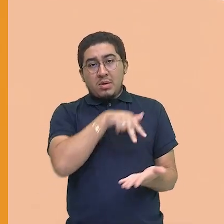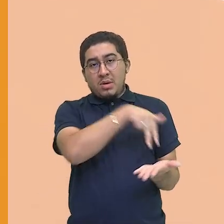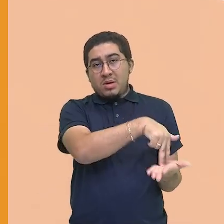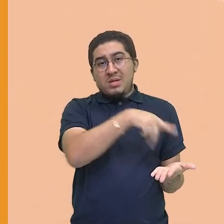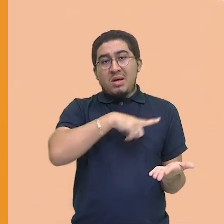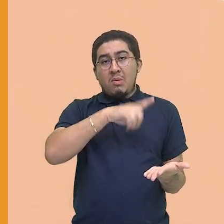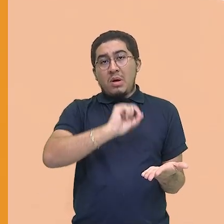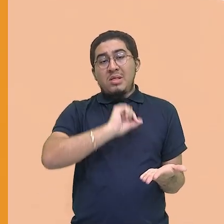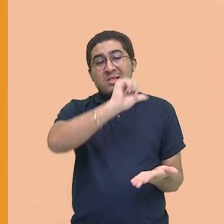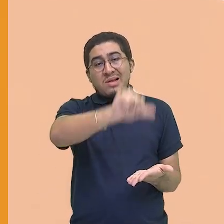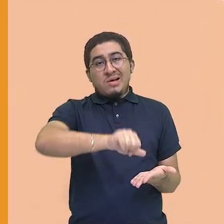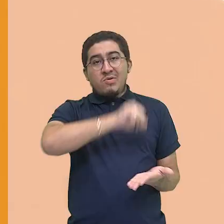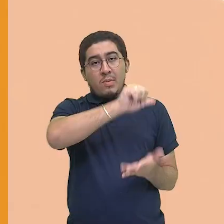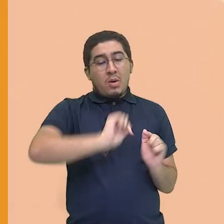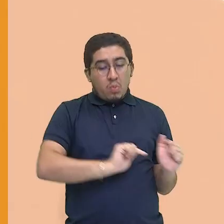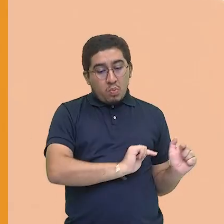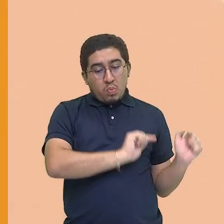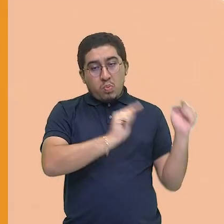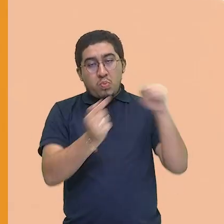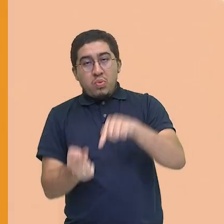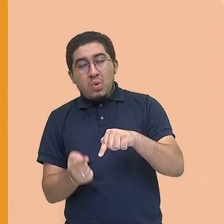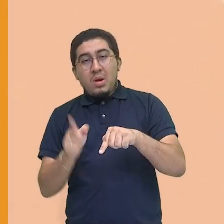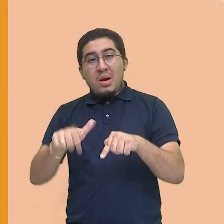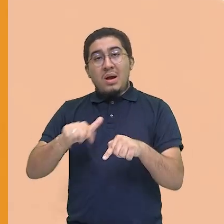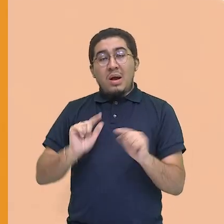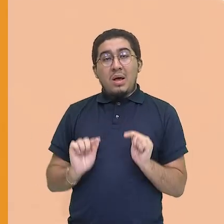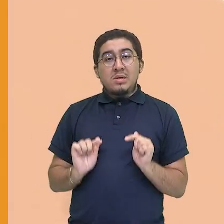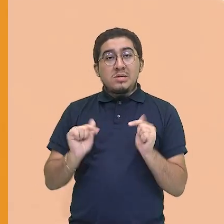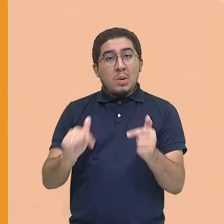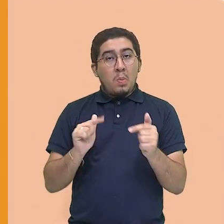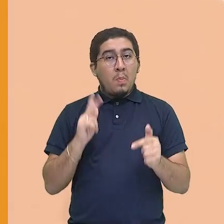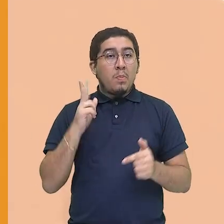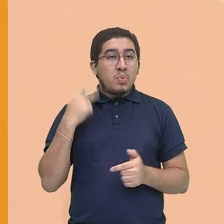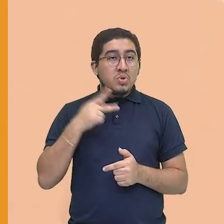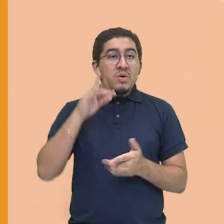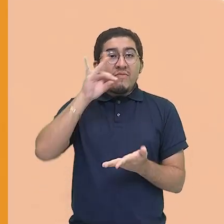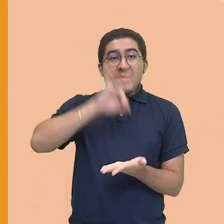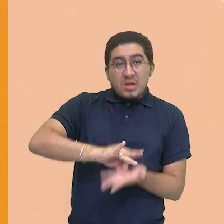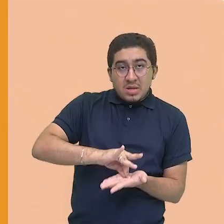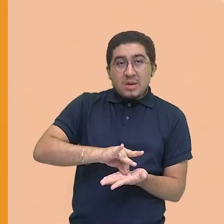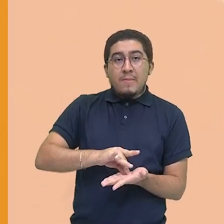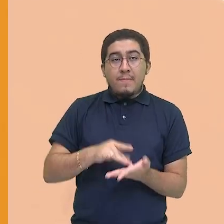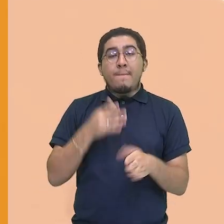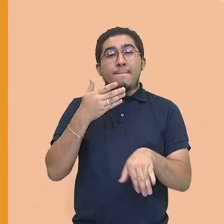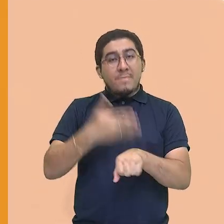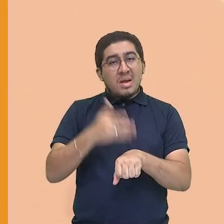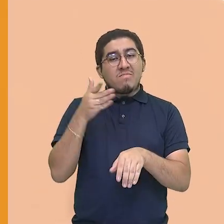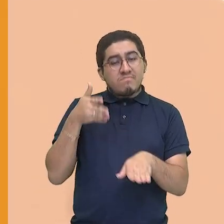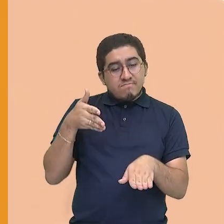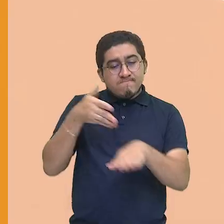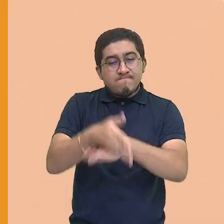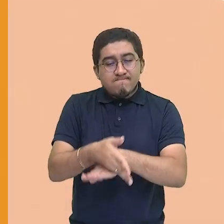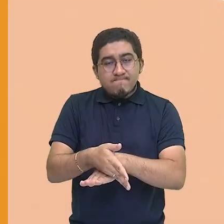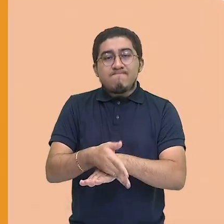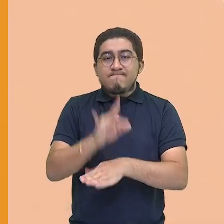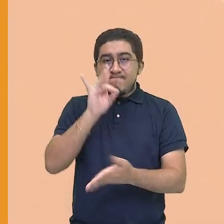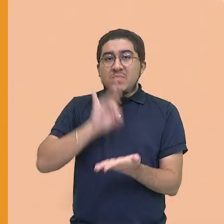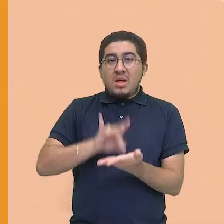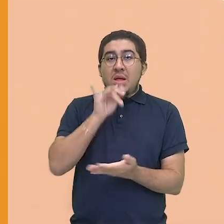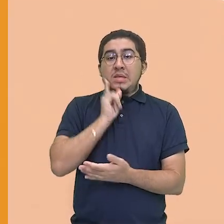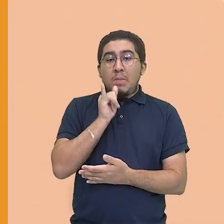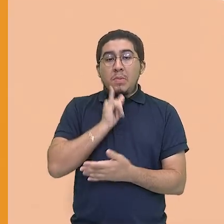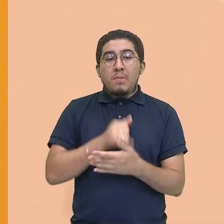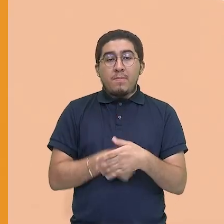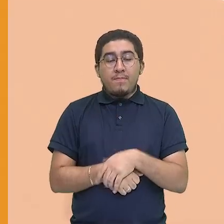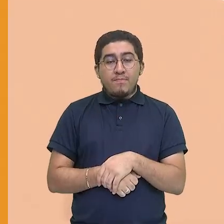cidadãos, em ação política concreta, na prática, na real, como, por